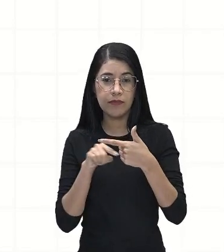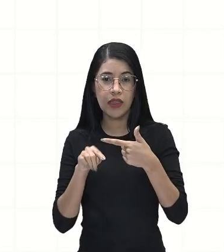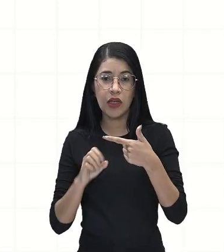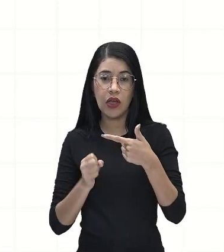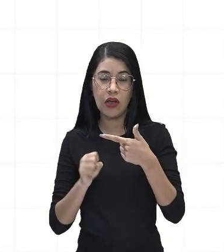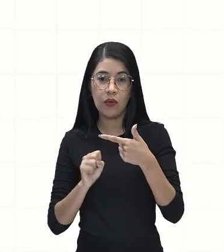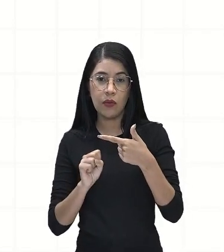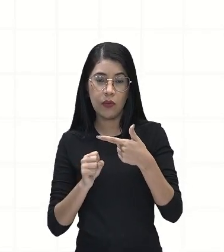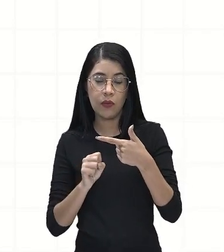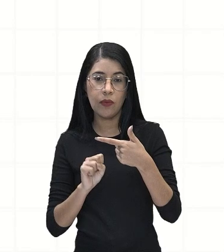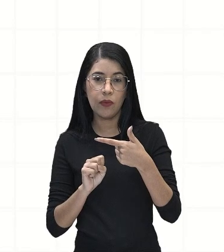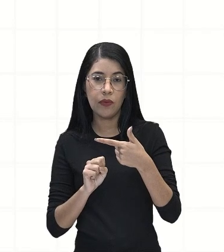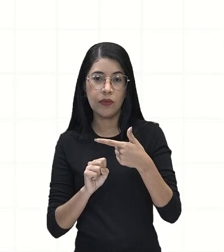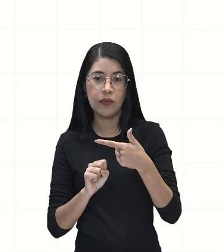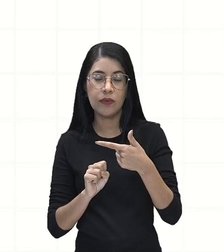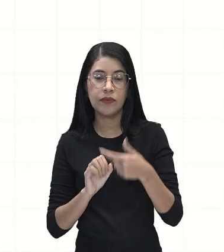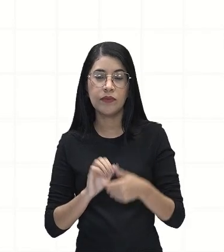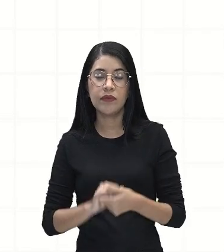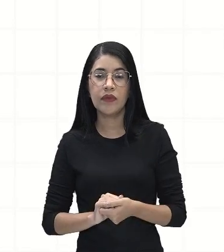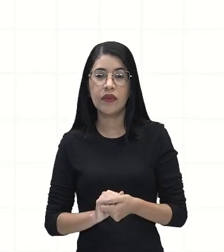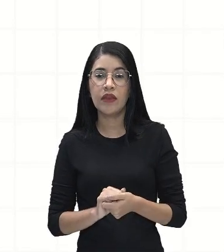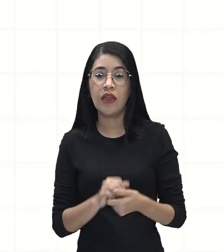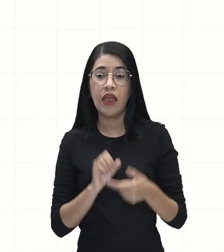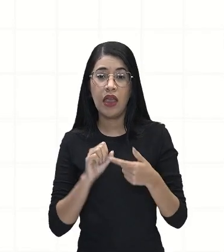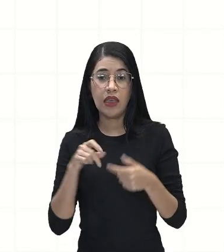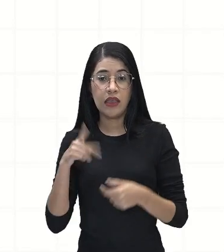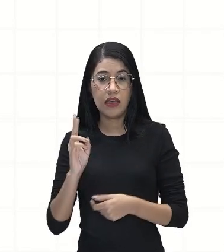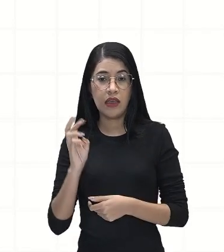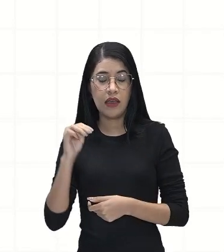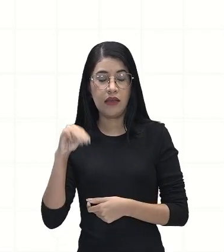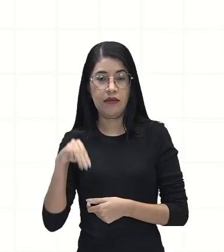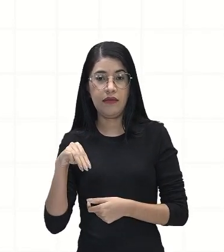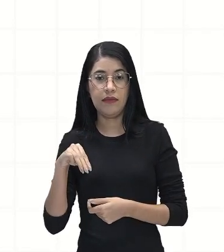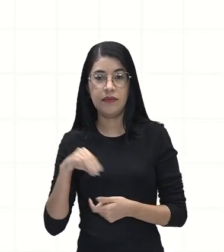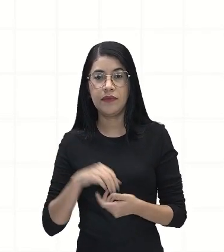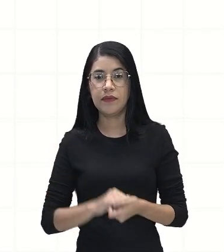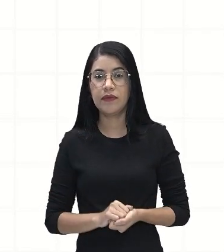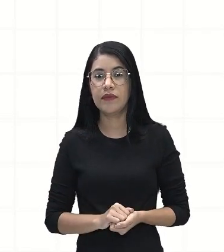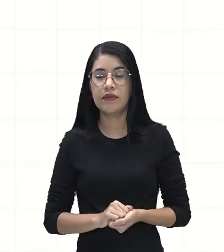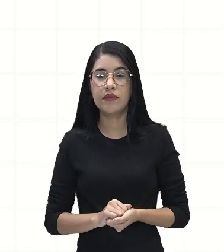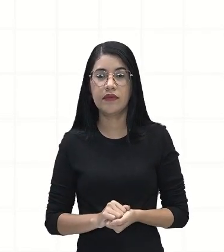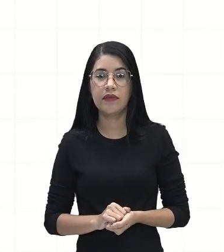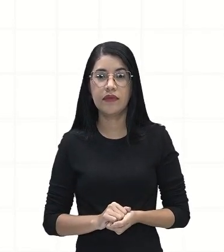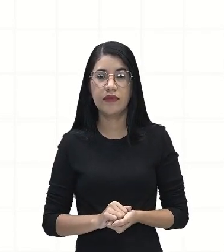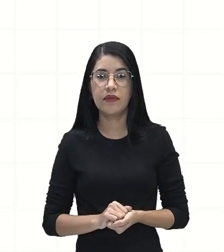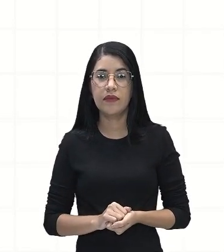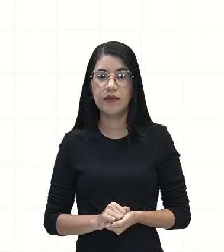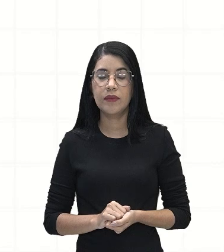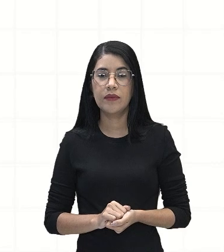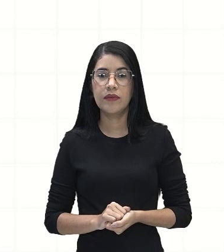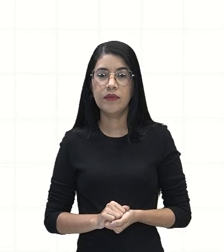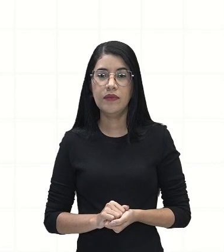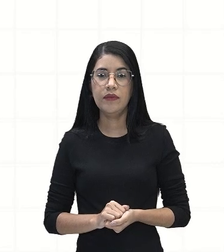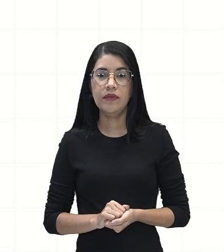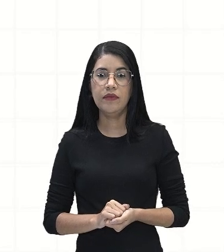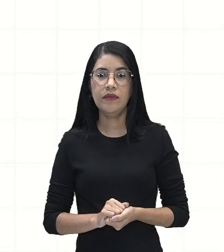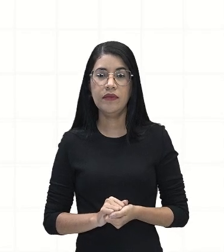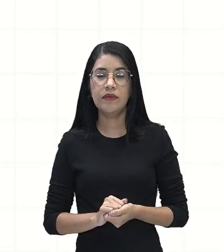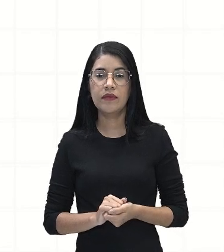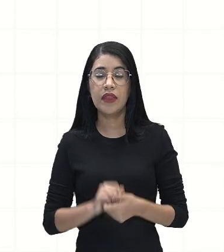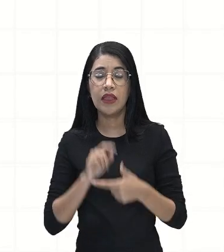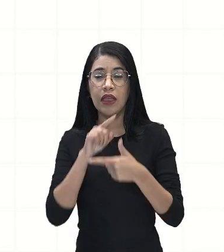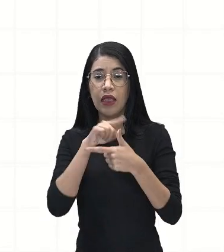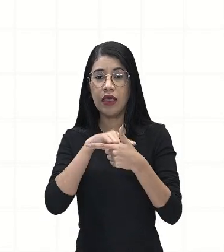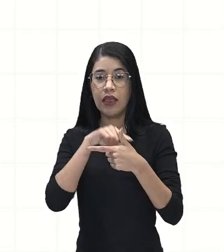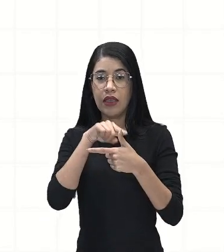8. Lembrando que a unidade de medida é o quilômetro, então são 8 quilômetros, certo? E esse lado aqui, eu